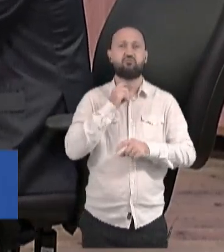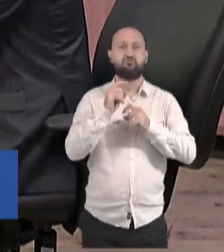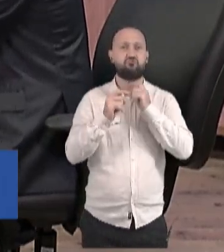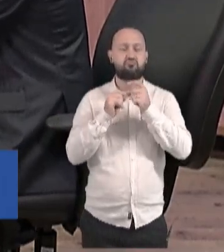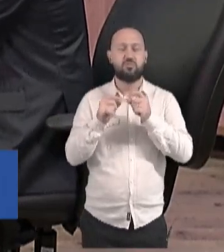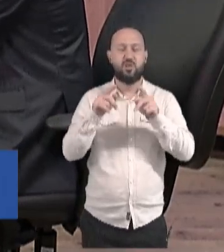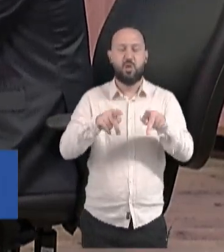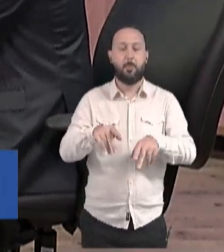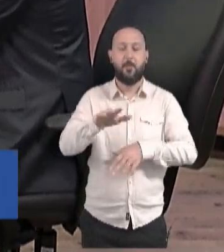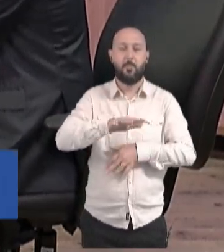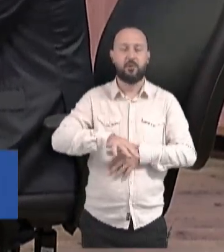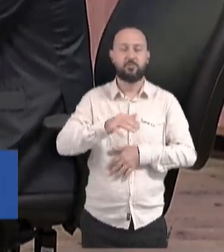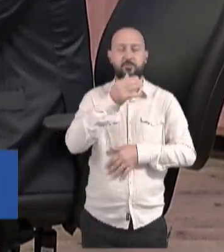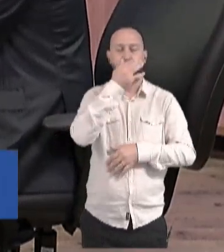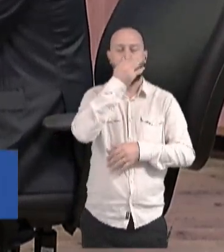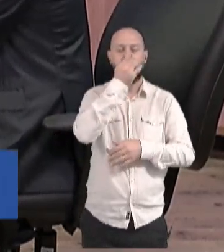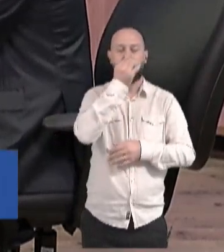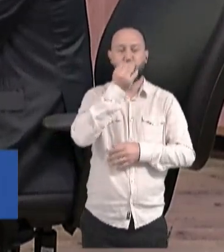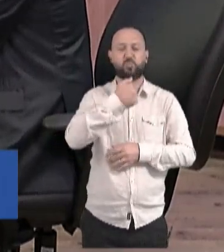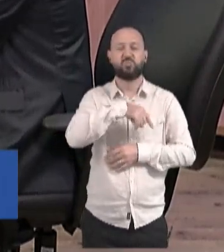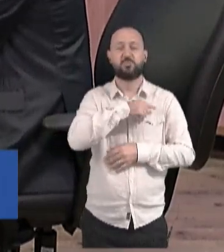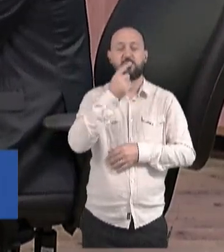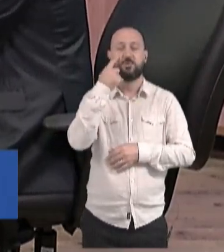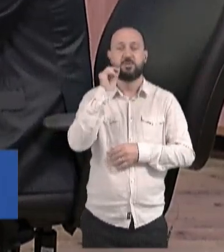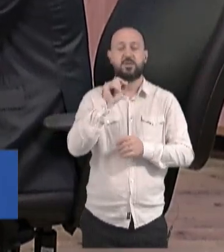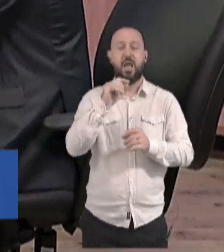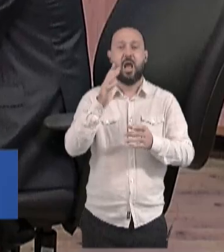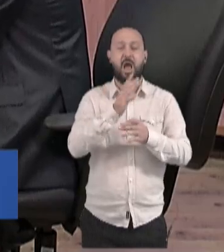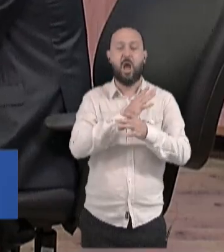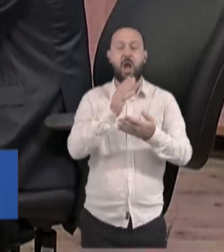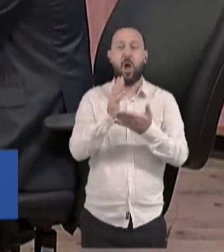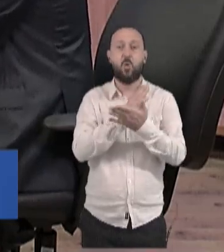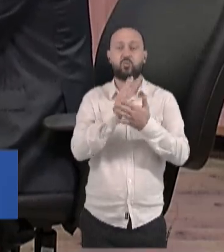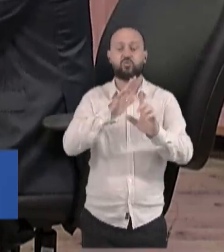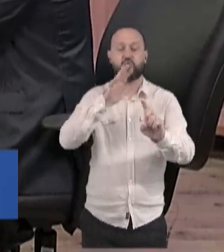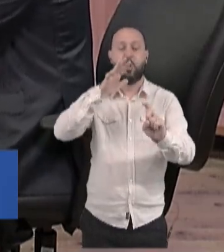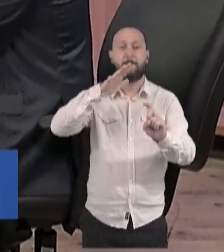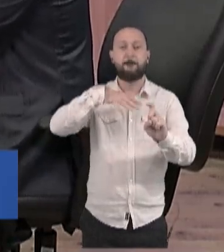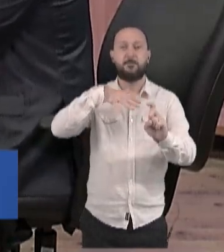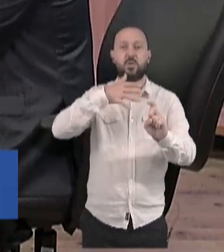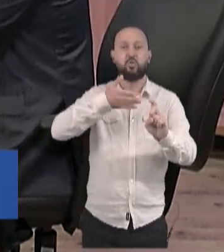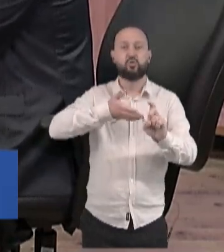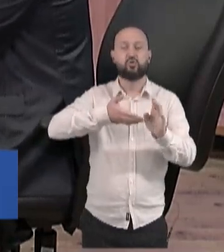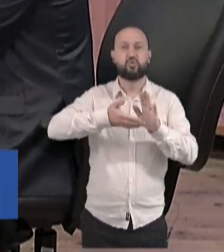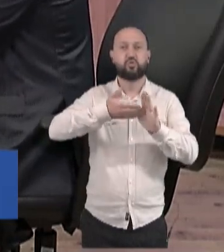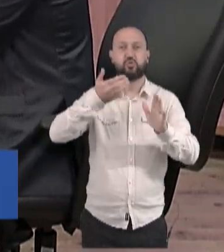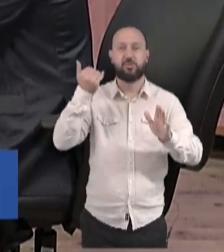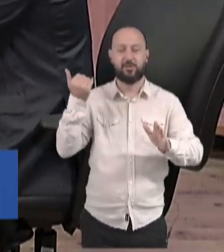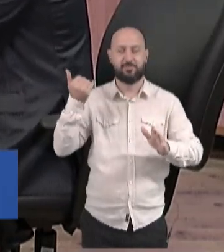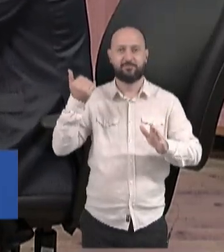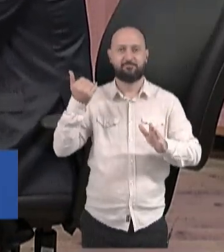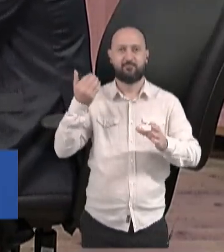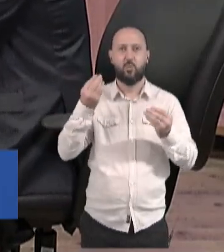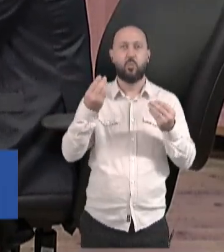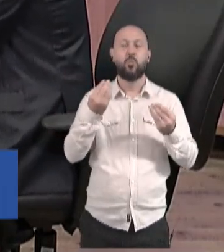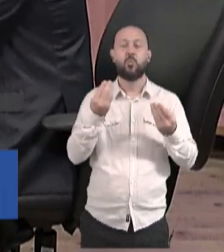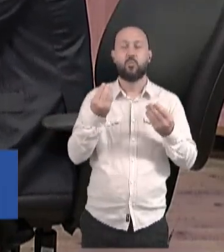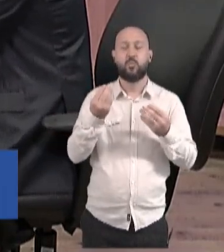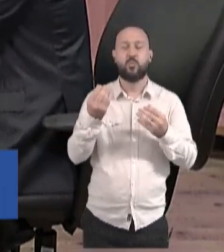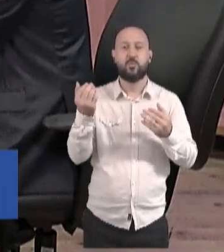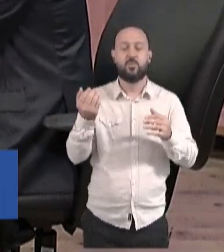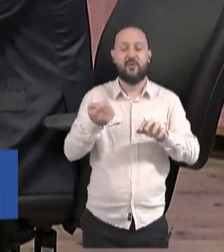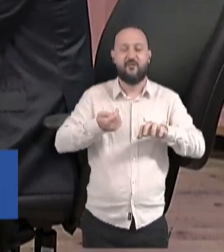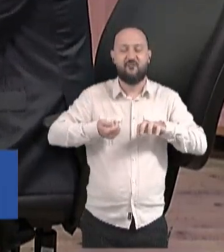dúvidas da população. E a gente poder desmistificar, porque tem muitas